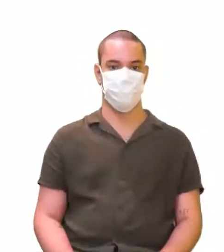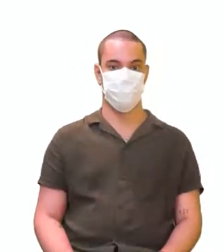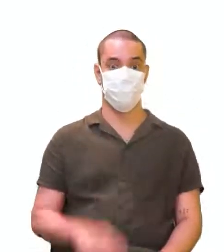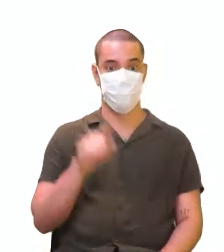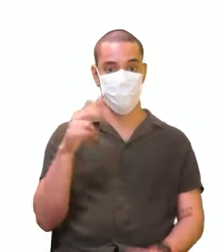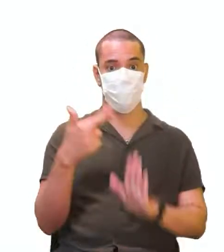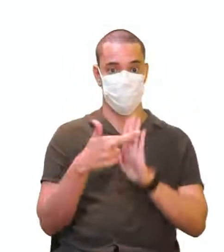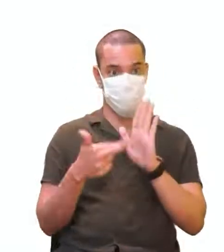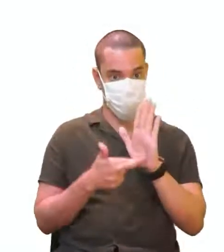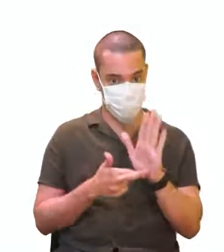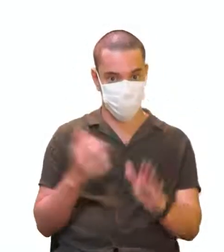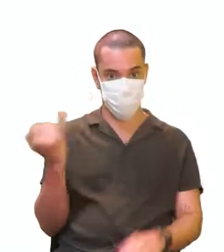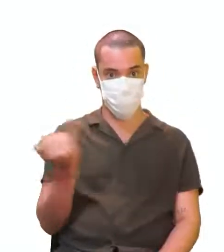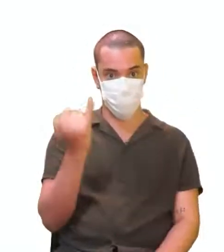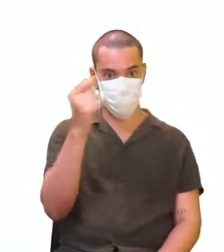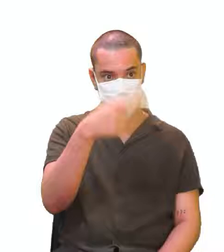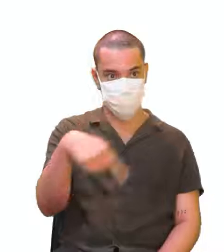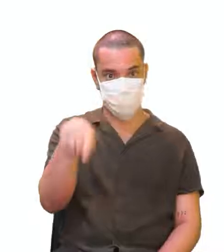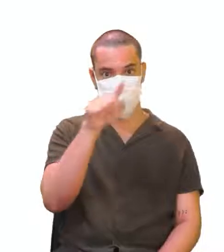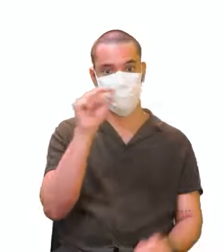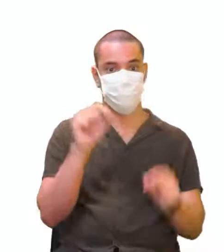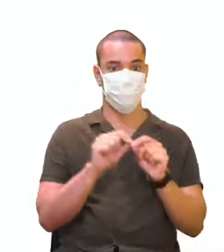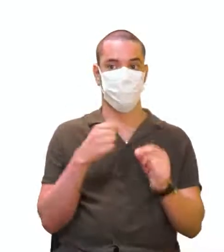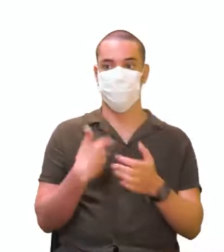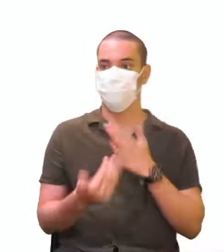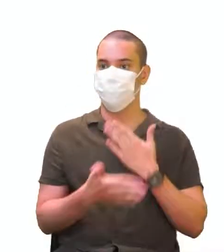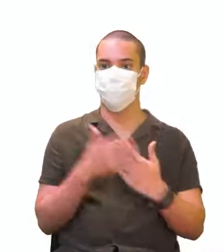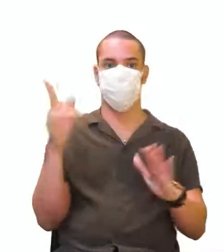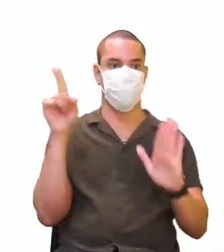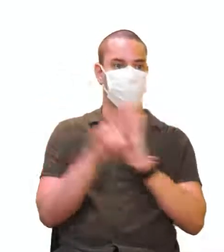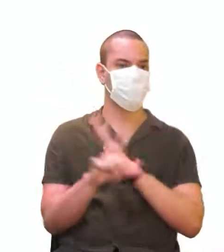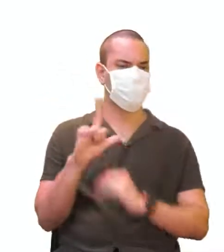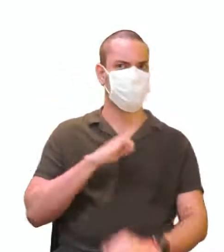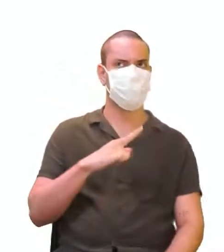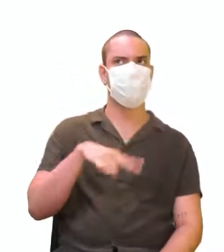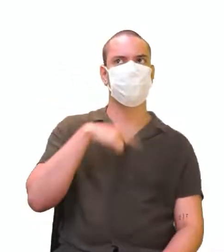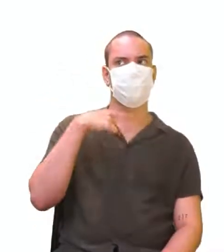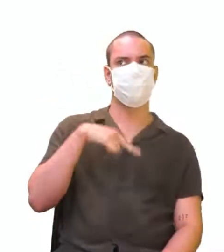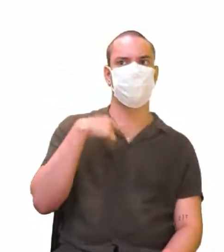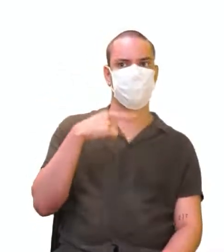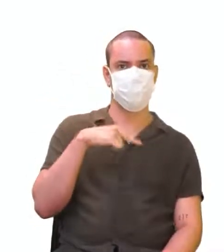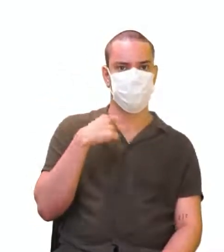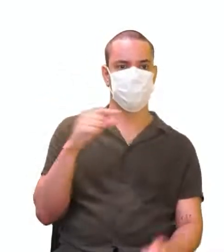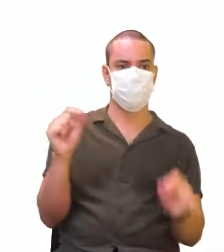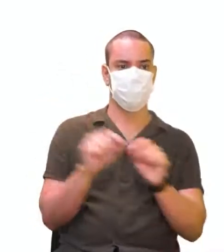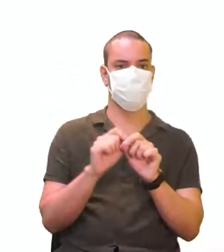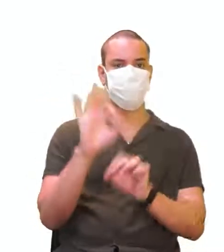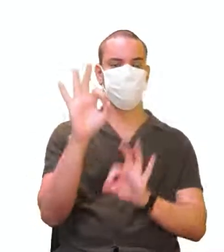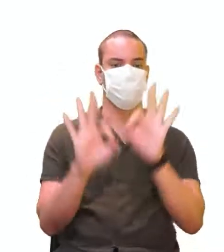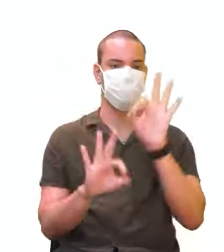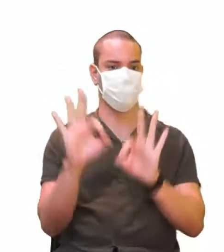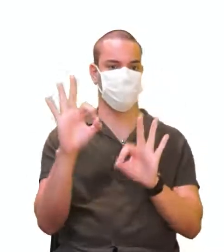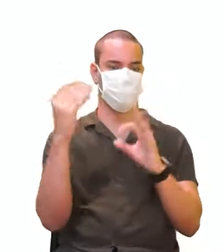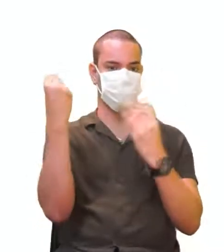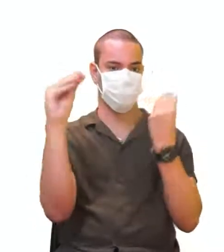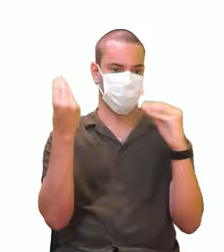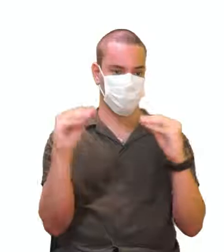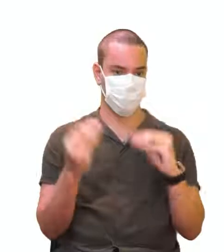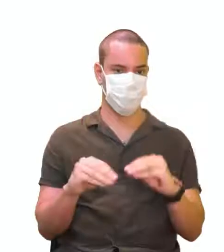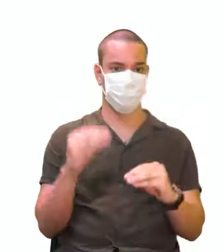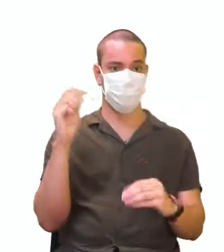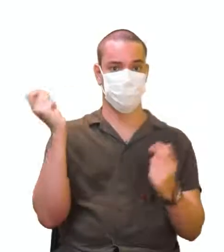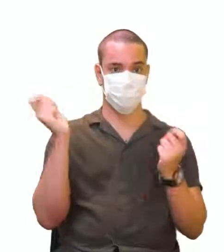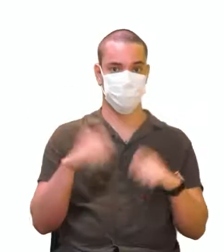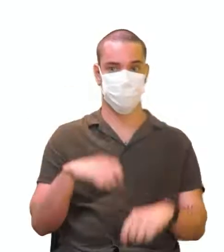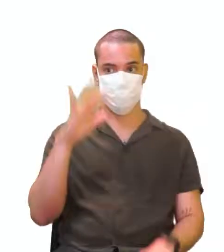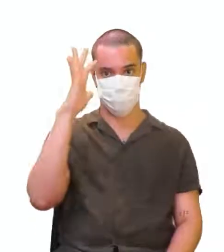regrinha é importante para você fazer qualquer questão que você tiver uma dúvida, joga no seu, monta o teu quadrinho que você consegue